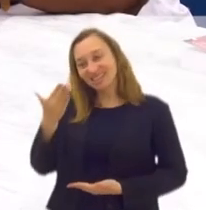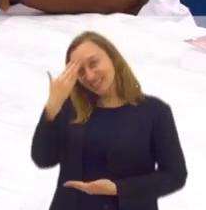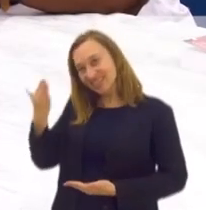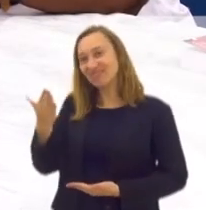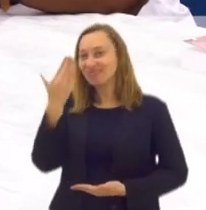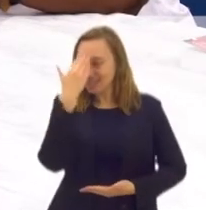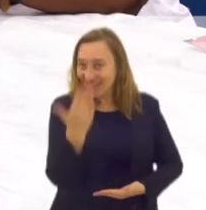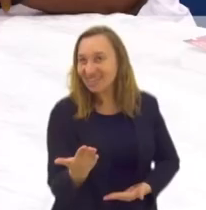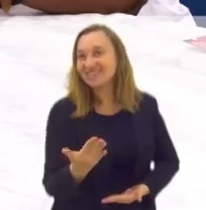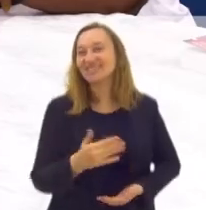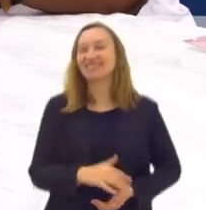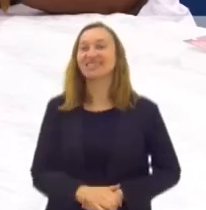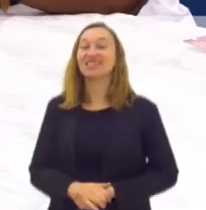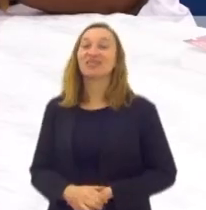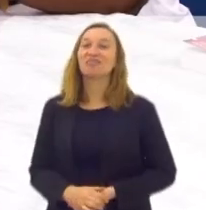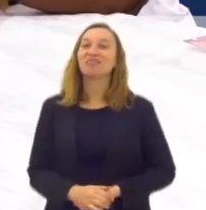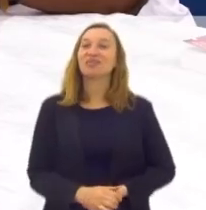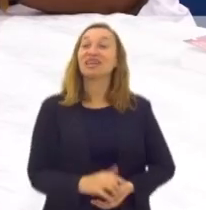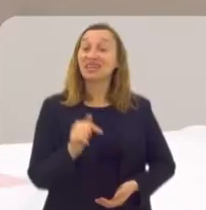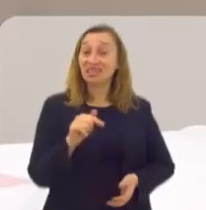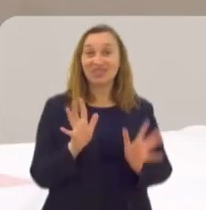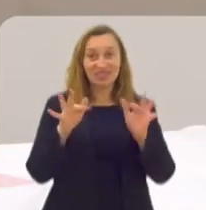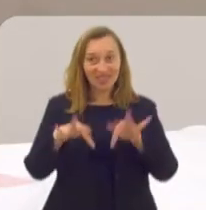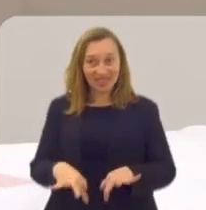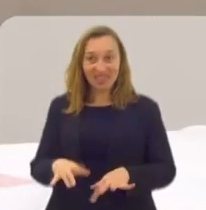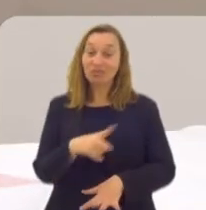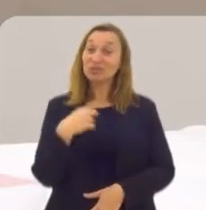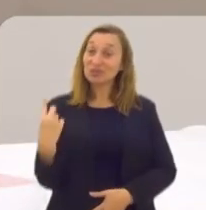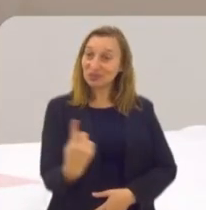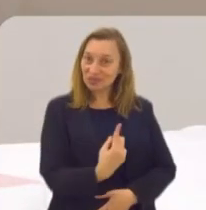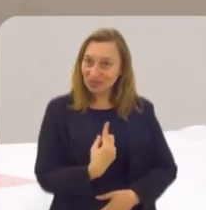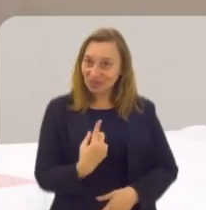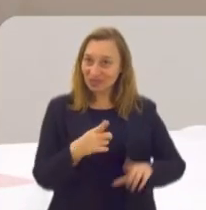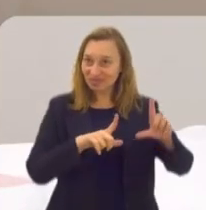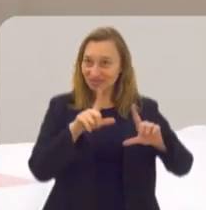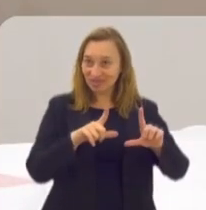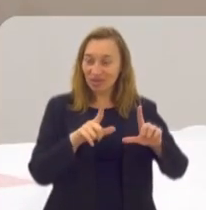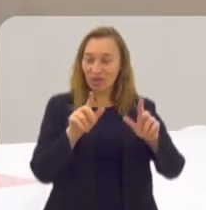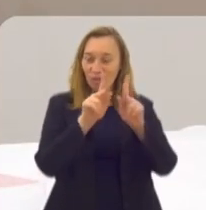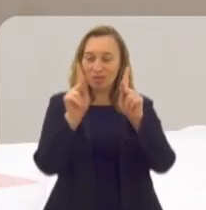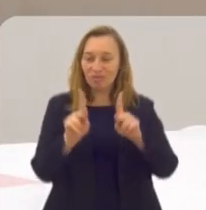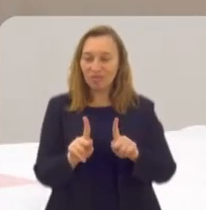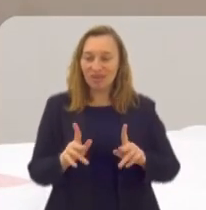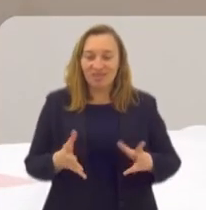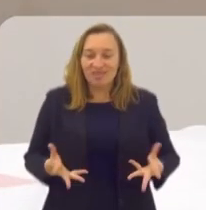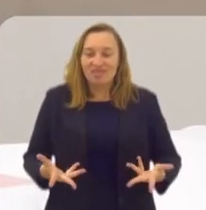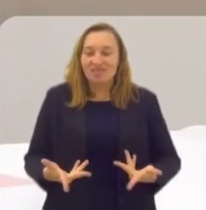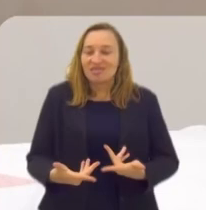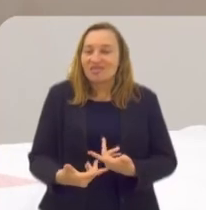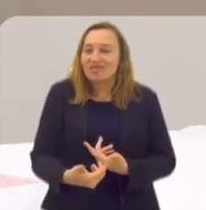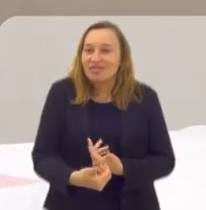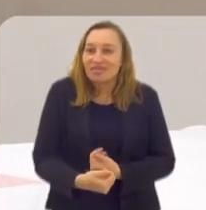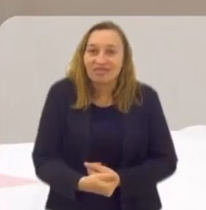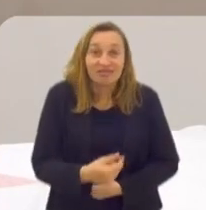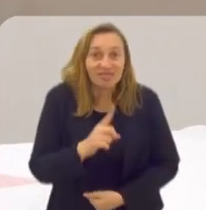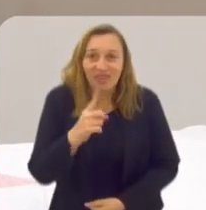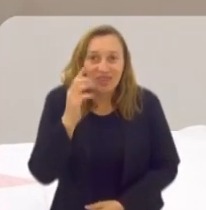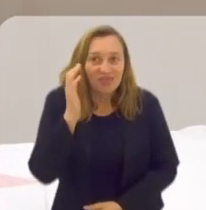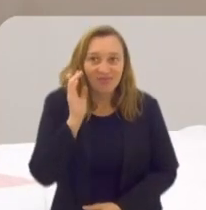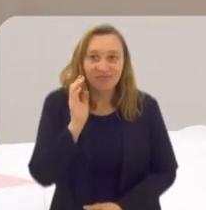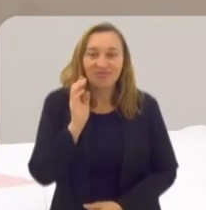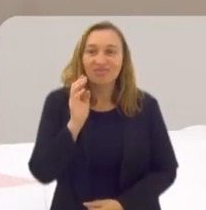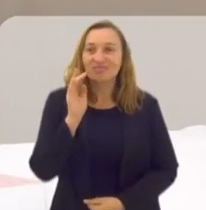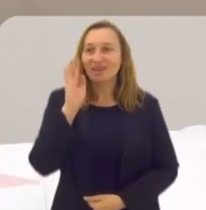que agradecemos. Muito obrigado. Até a próxima. E aqui nós encerramos o nosso programa com uma paz absurda, vocês não